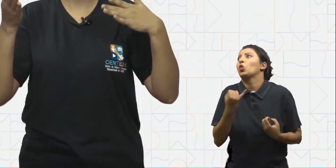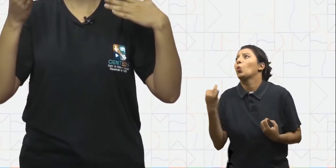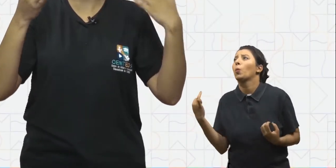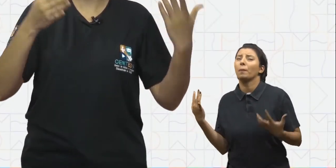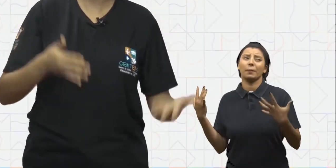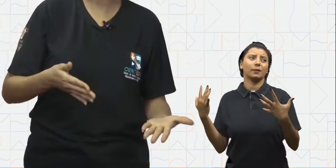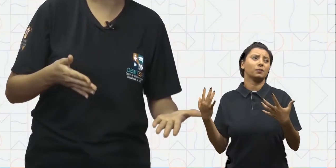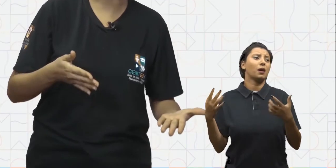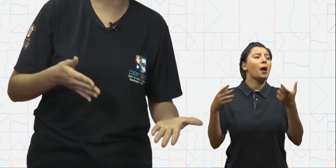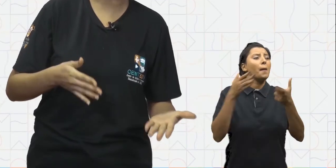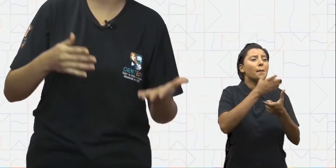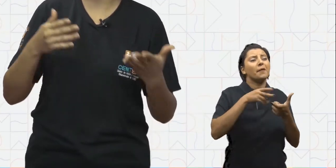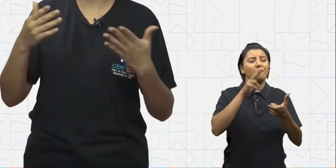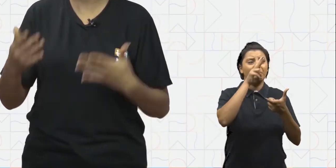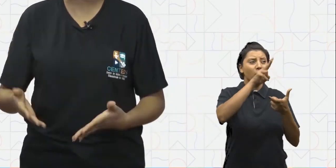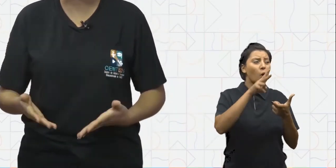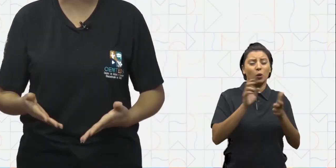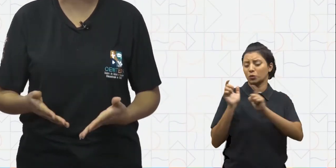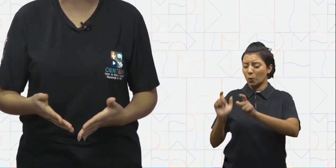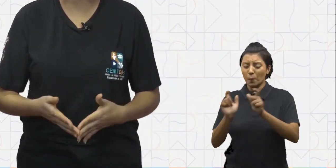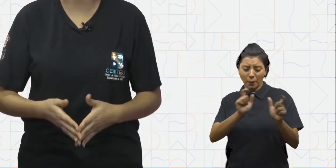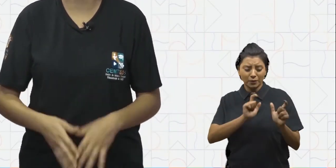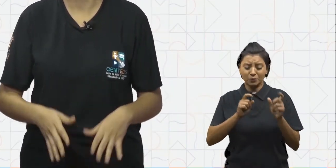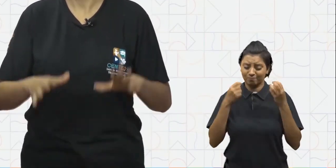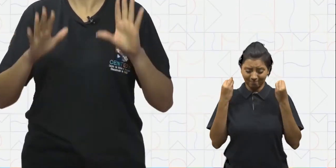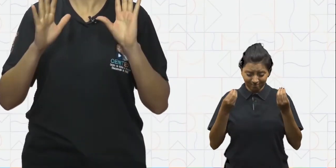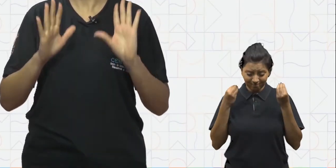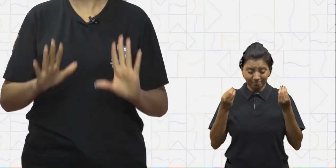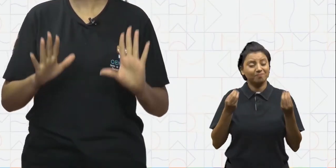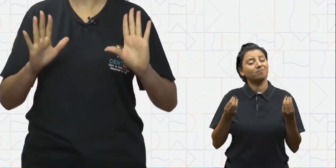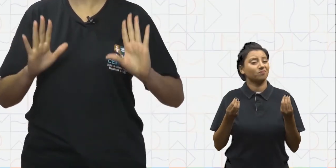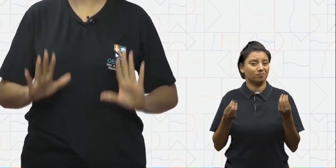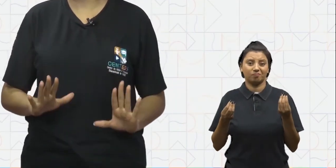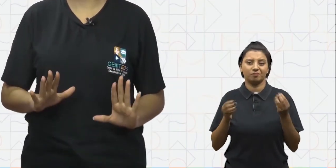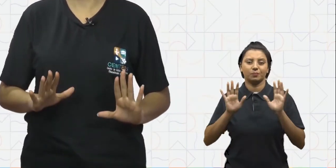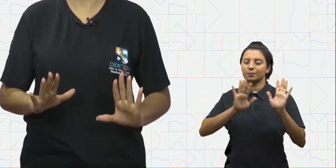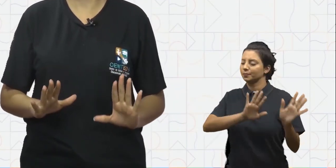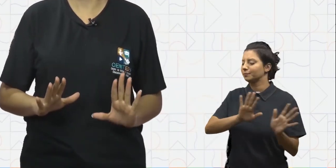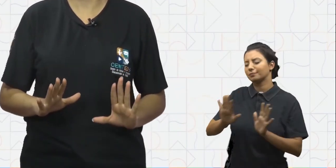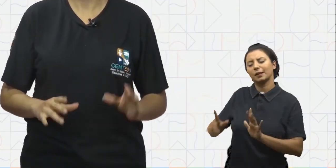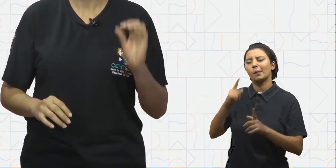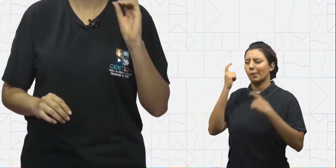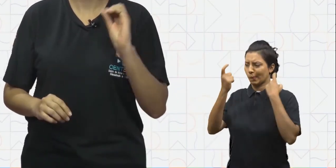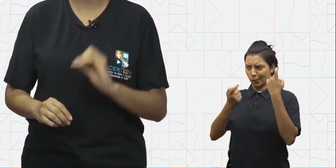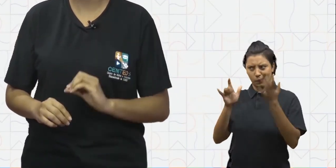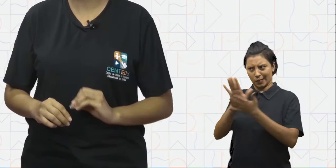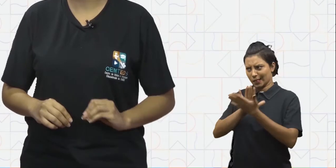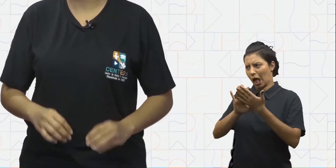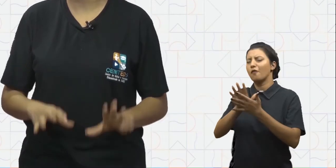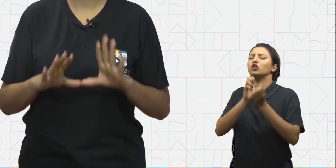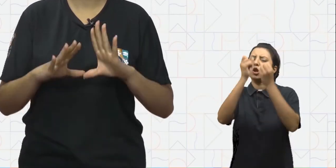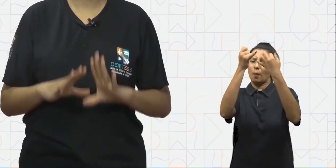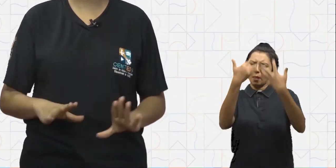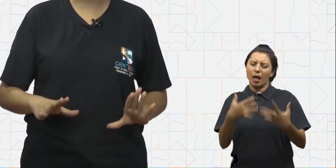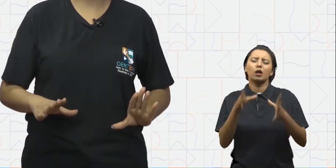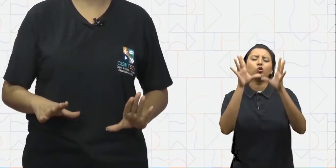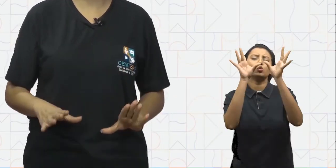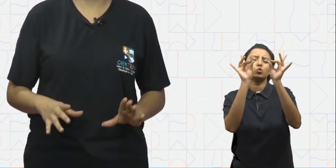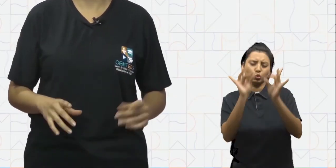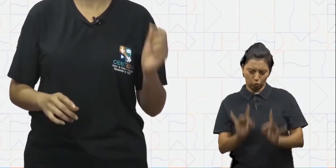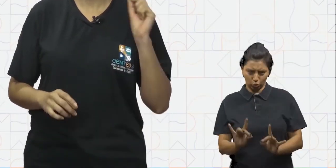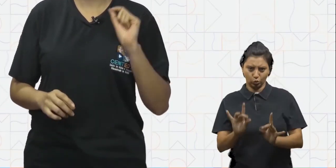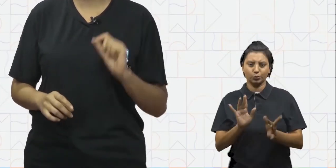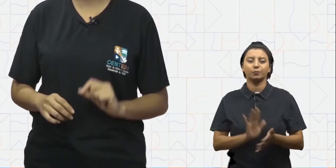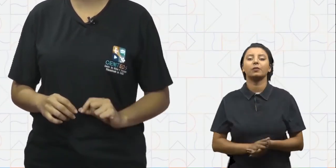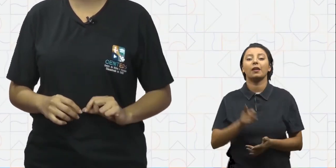de sílaba, sílaba tônica, posição das sílabas. Não se preocupe, querido aluno, que eu vou lhe explicar tudo